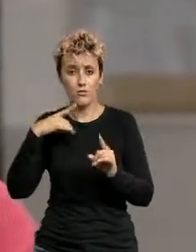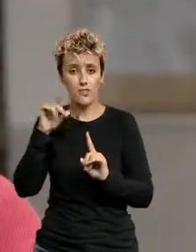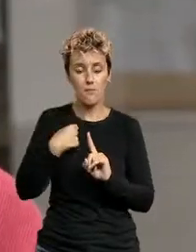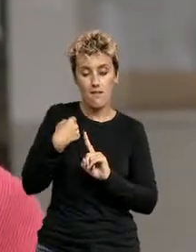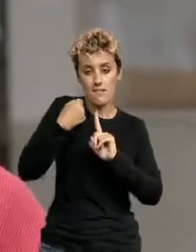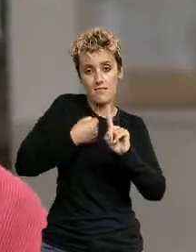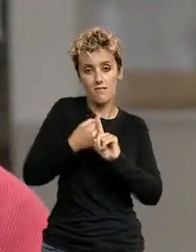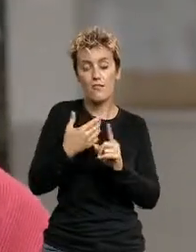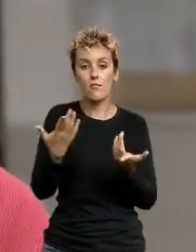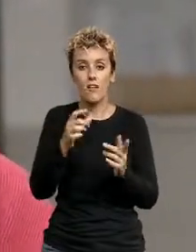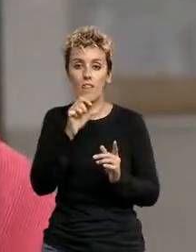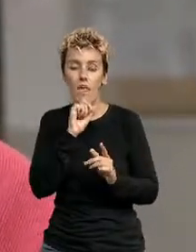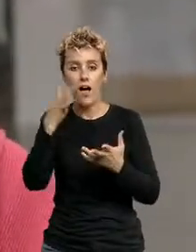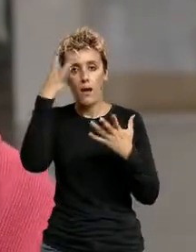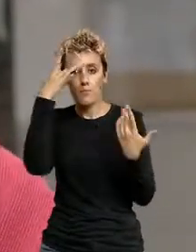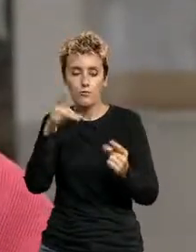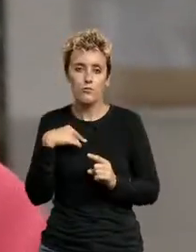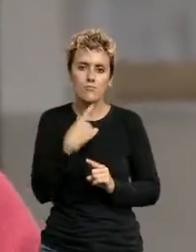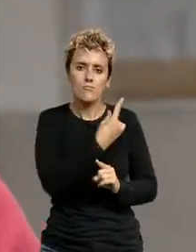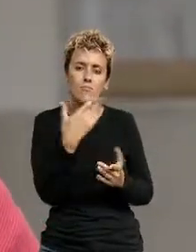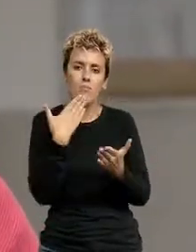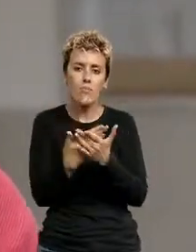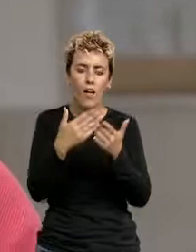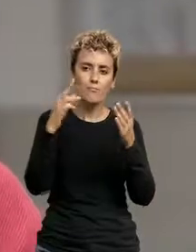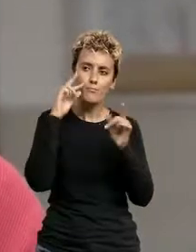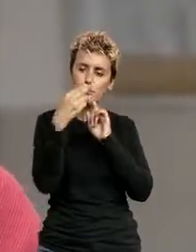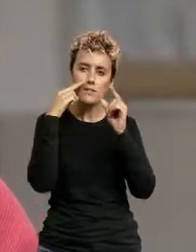ser capaz de abrir essas perspectivas sem sermos